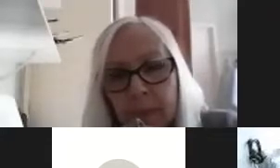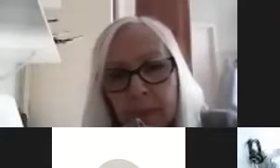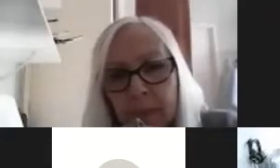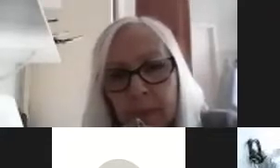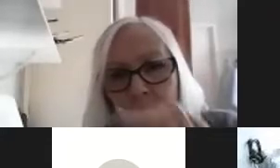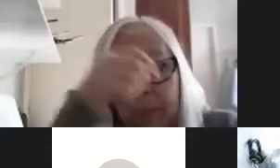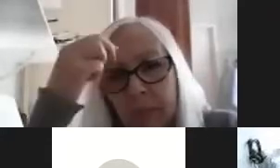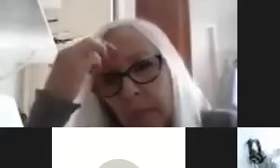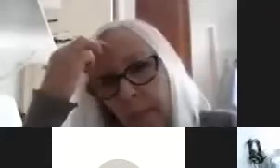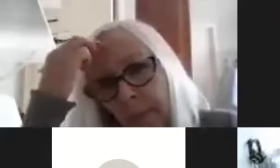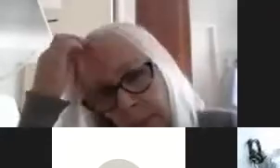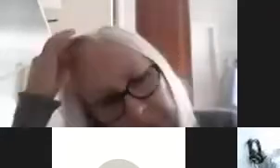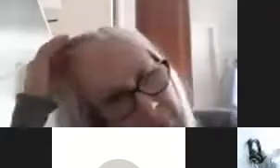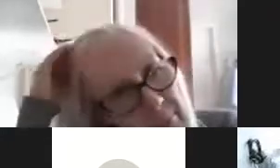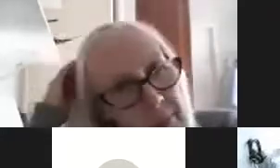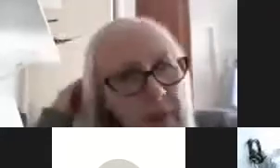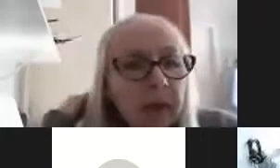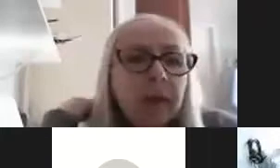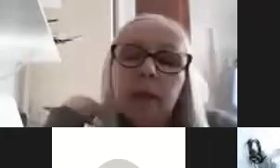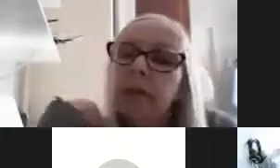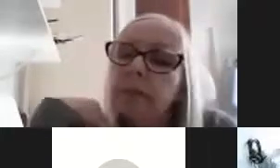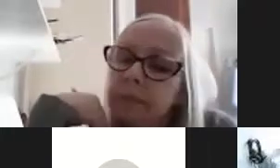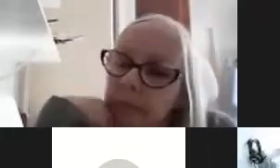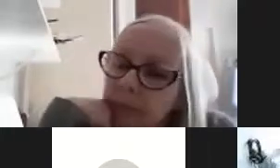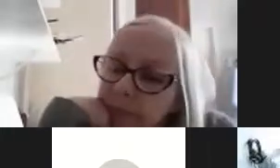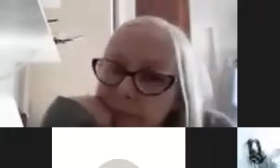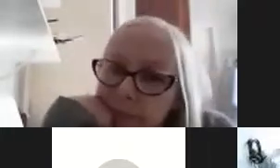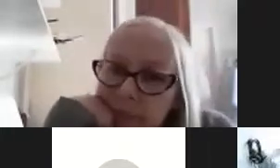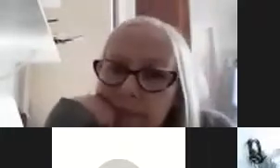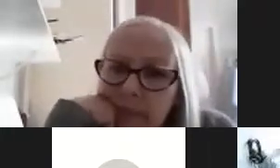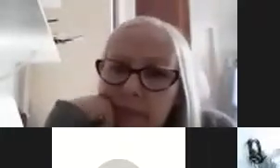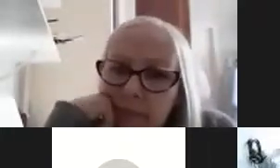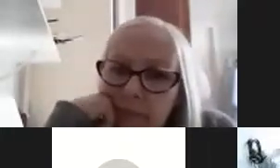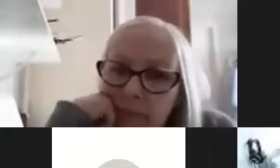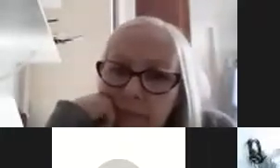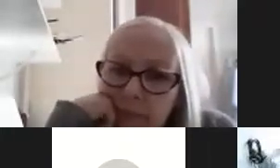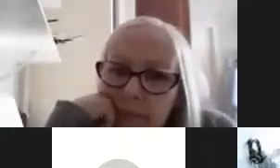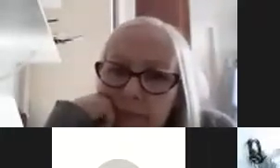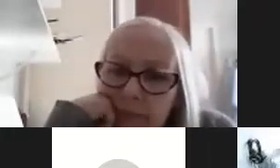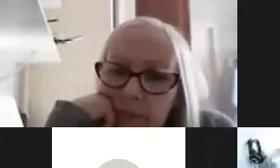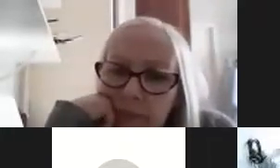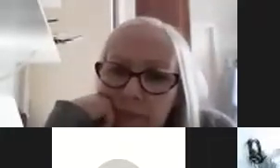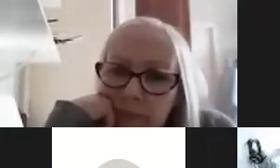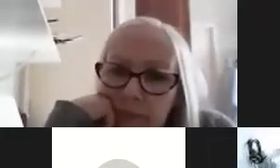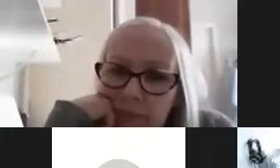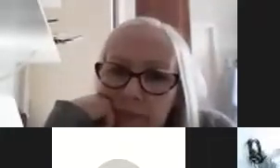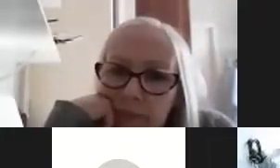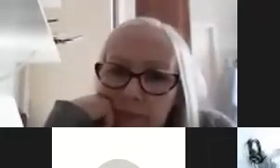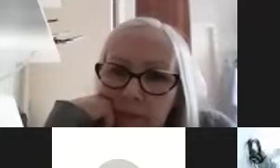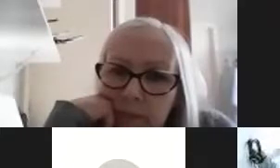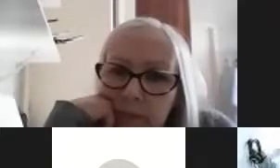o espaço? Claro, com certeza. Tá, eu vou ser muito rápido. Eu quero cumprimentar a